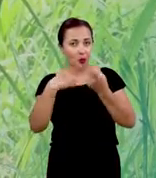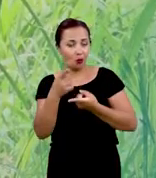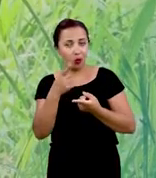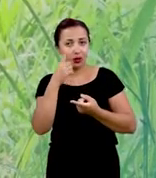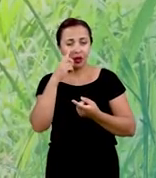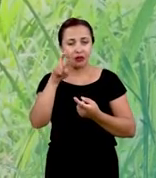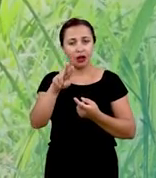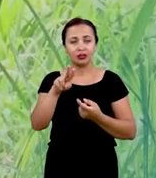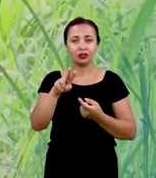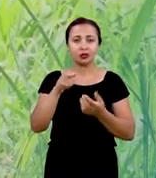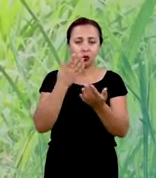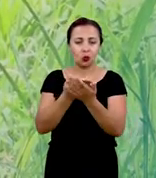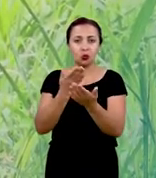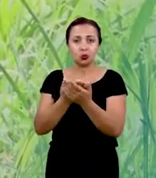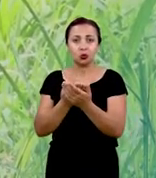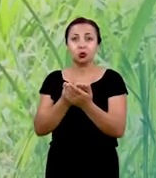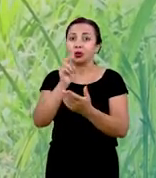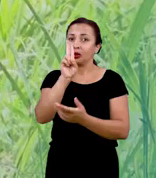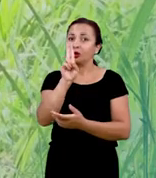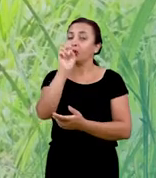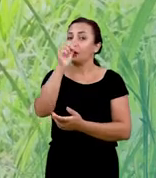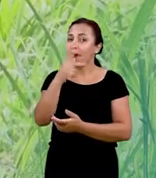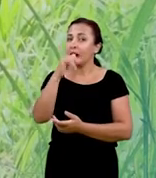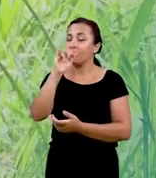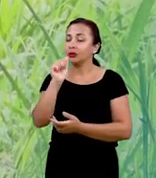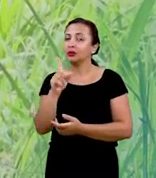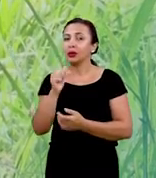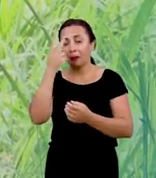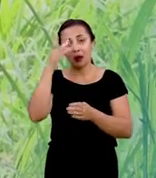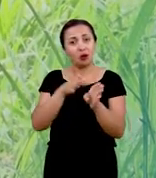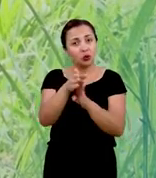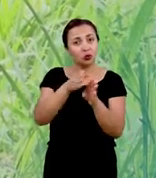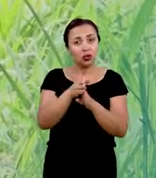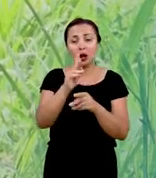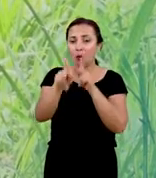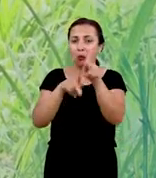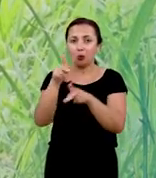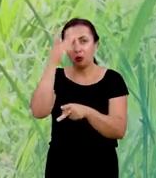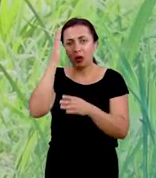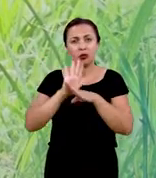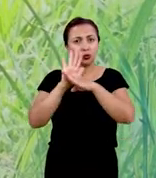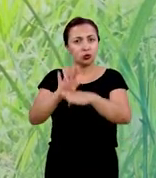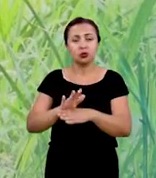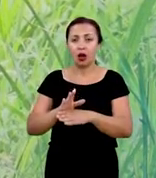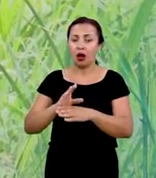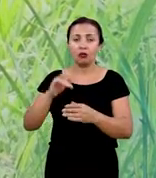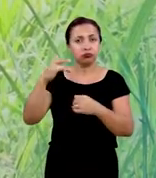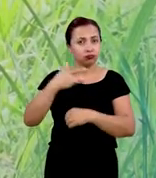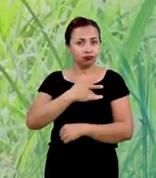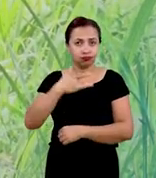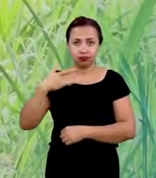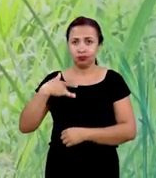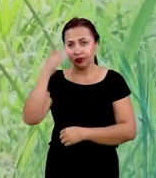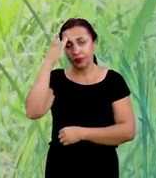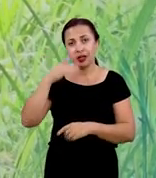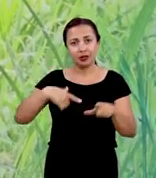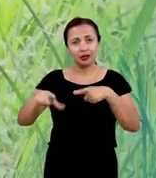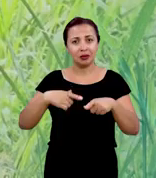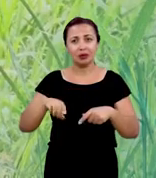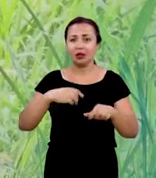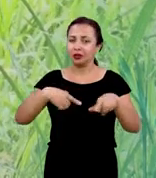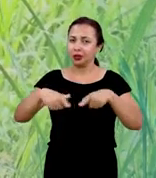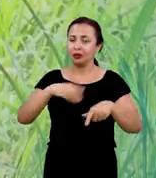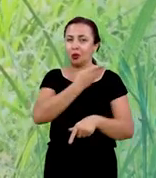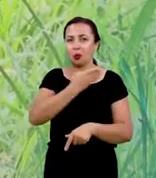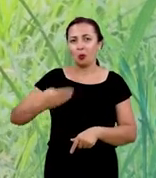Veja daqui a pouco um estudo da Universidade Estadual do Piauí para orientar a população e colaborar com órgãos de saúde em ações de